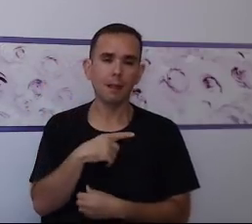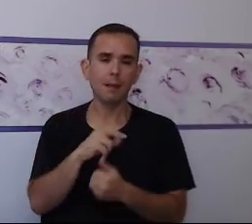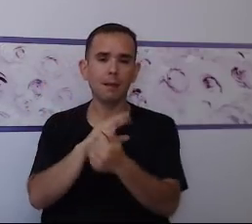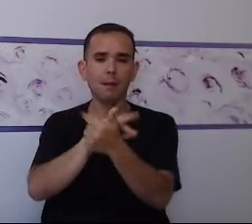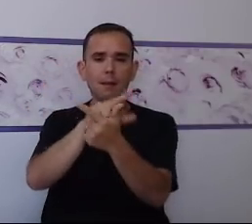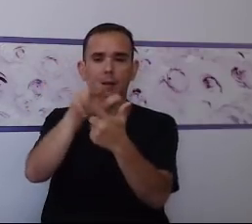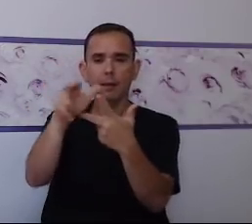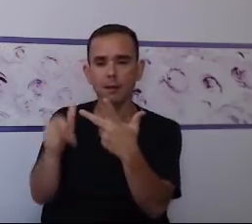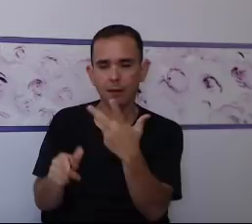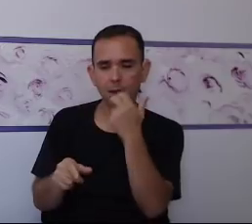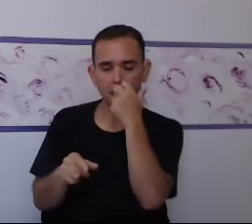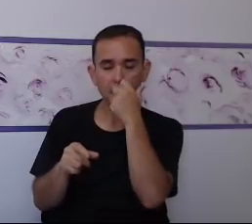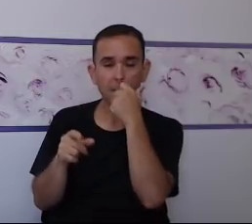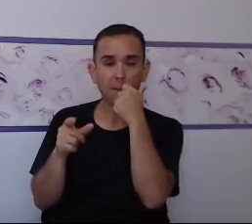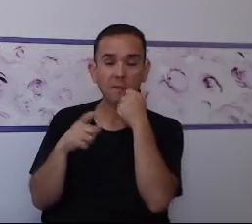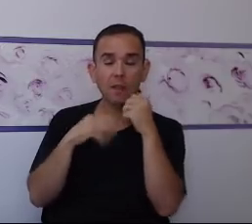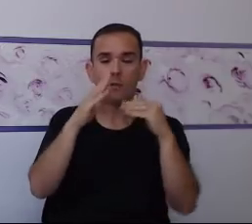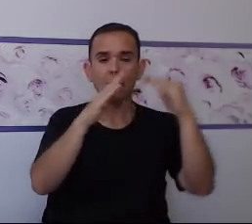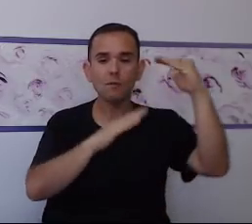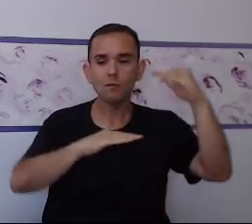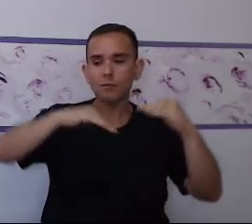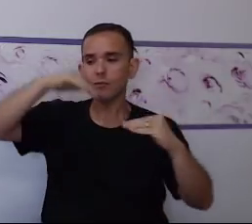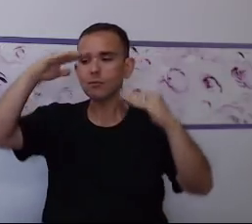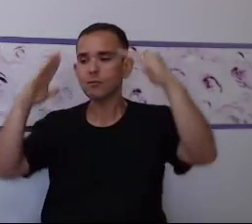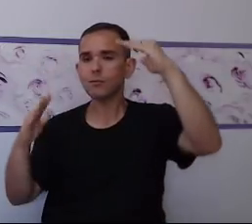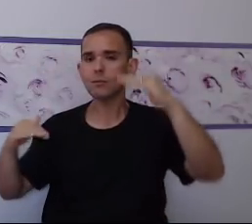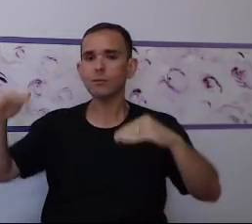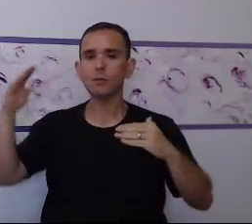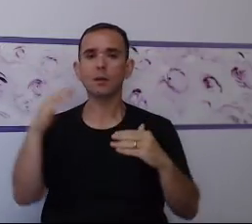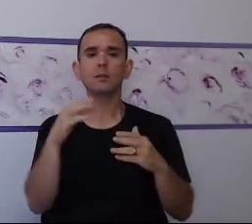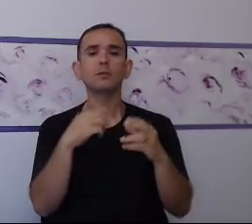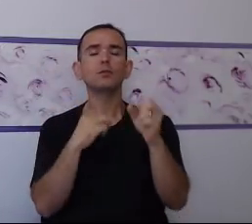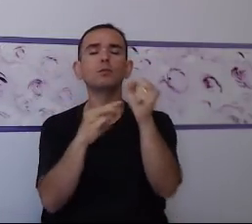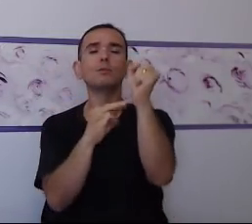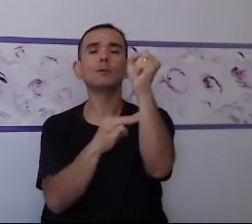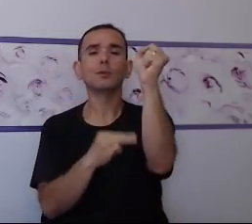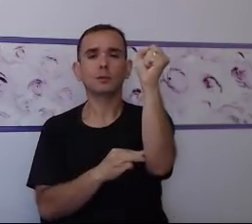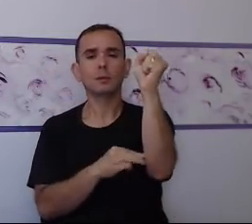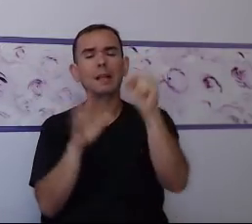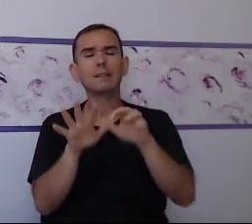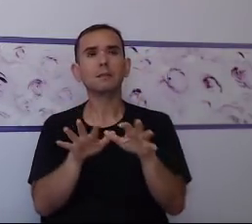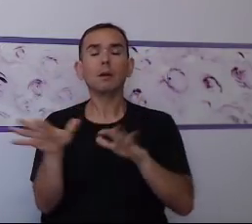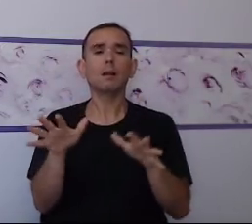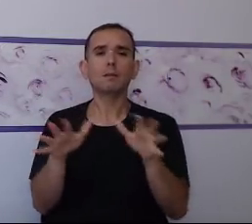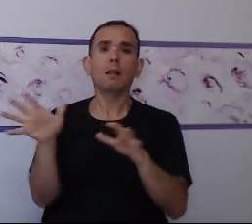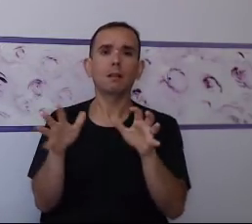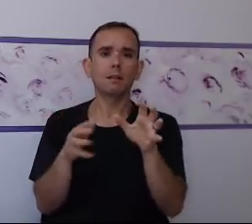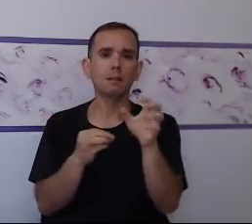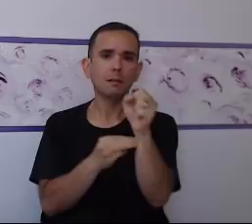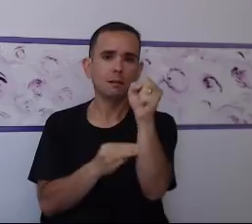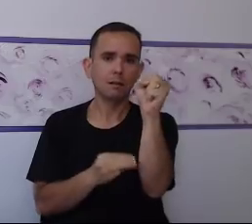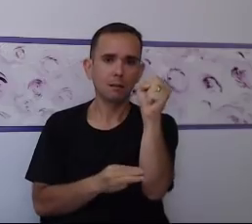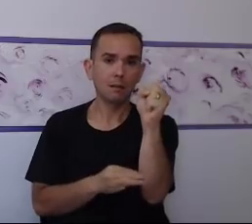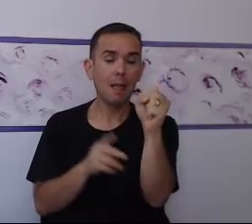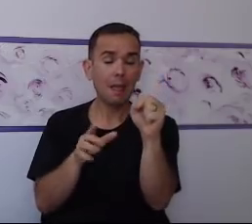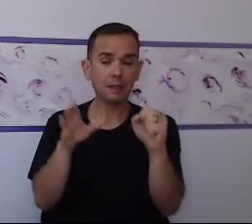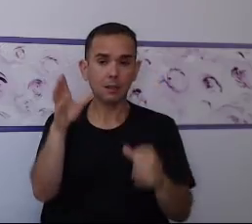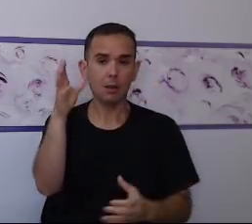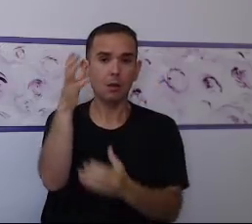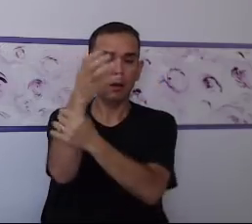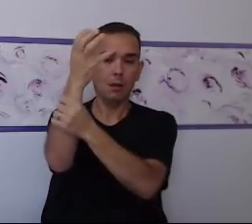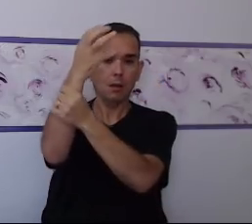o atetoide, então eles têm flutuação desse tônus muscular. Então, muitas vezes, eles têm espasmos musculares. Então, essa pulseira